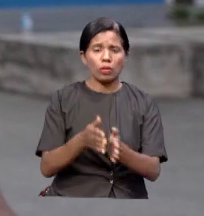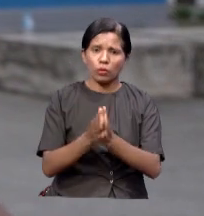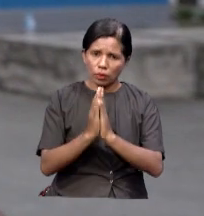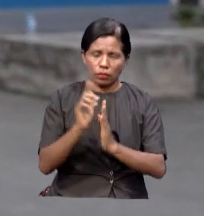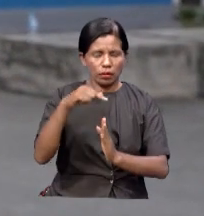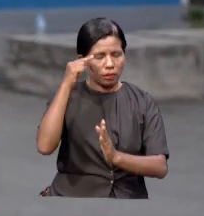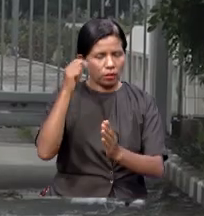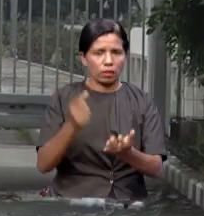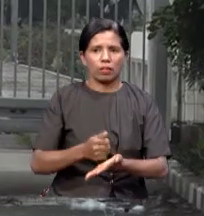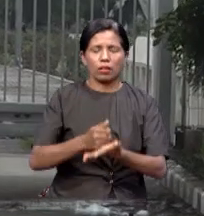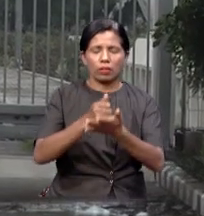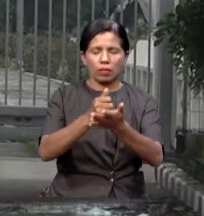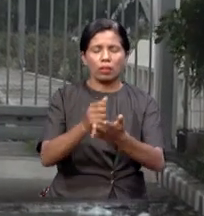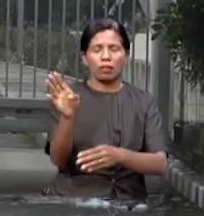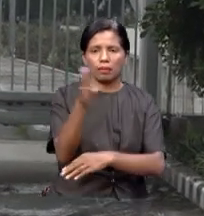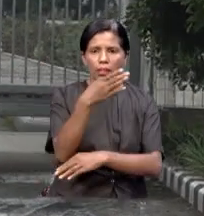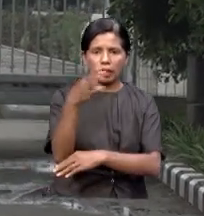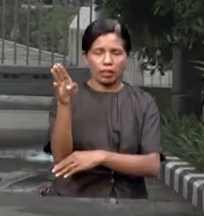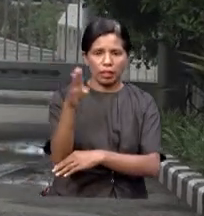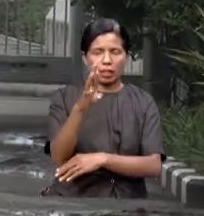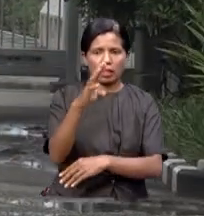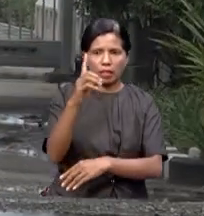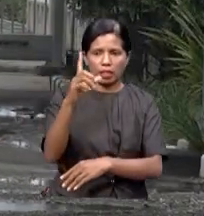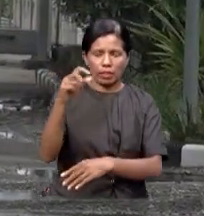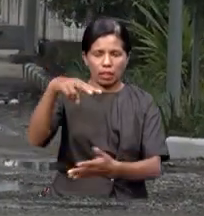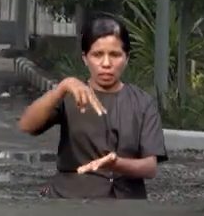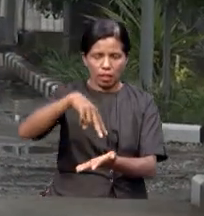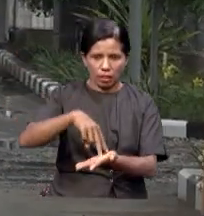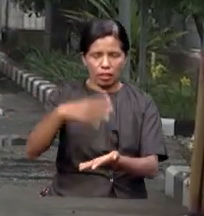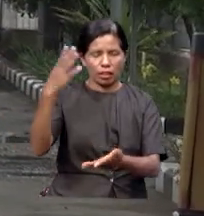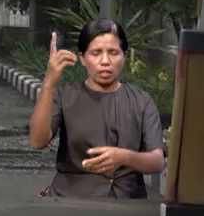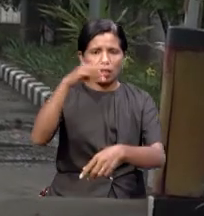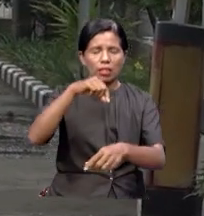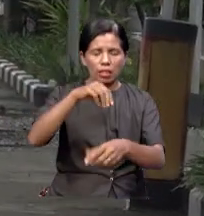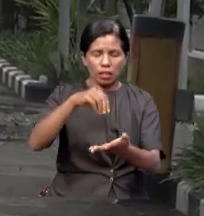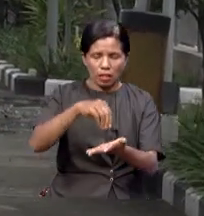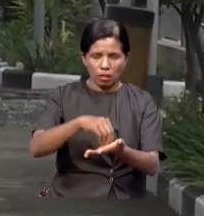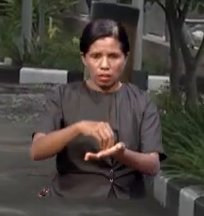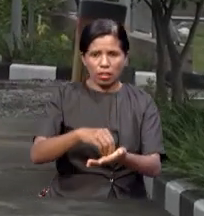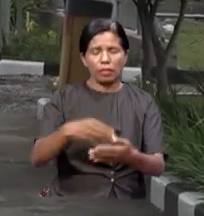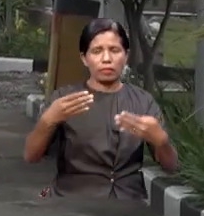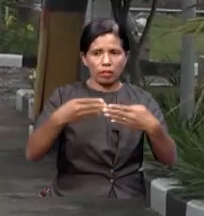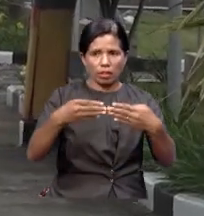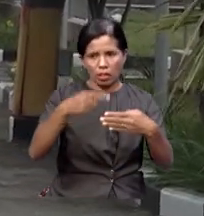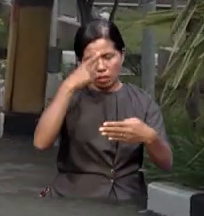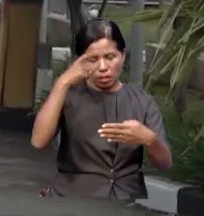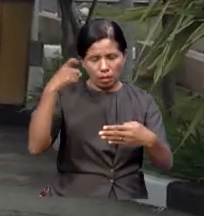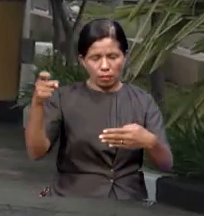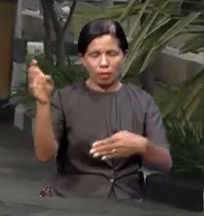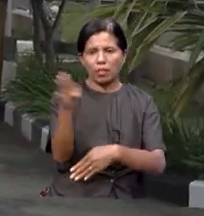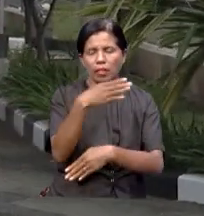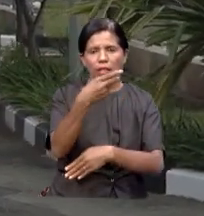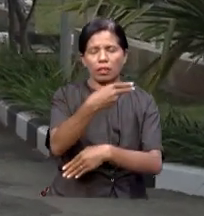atua apoia a bandeira RDTL, o de Hari e a estaca nebe monta e a fronteira terrestre, tamba durante né, bandeira nação indonésia